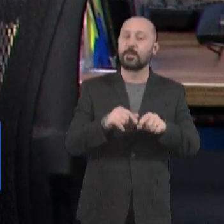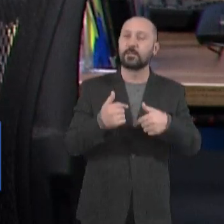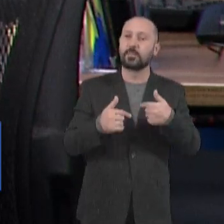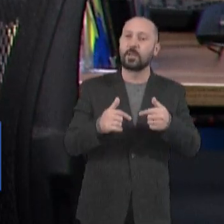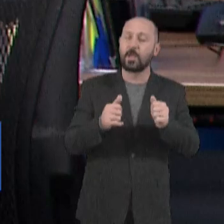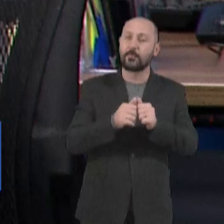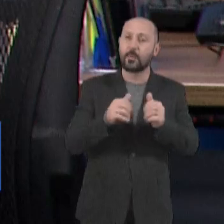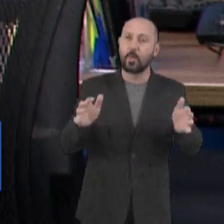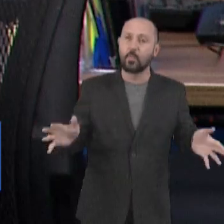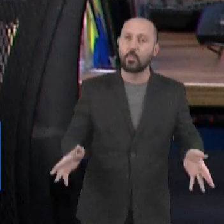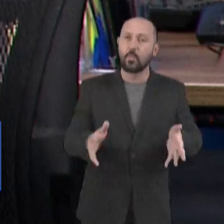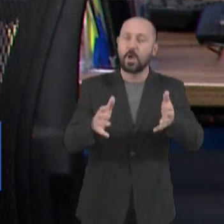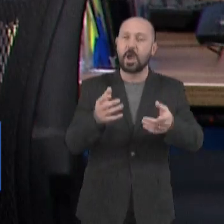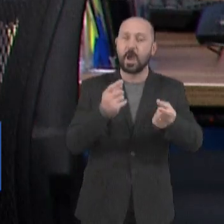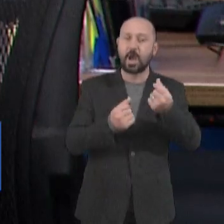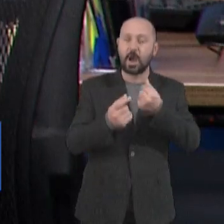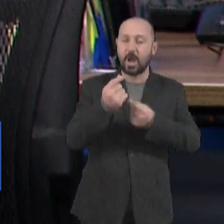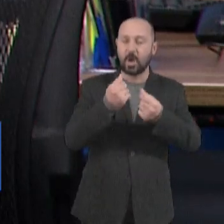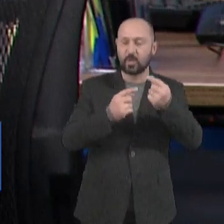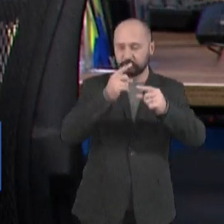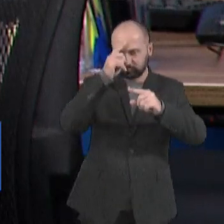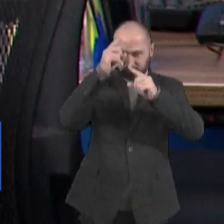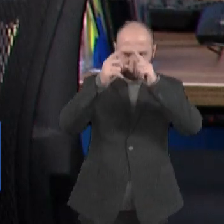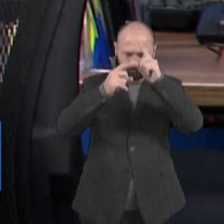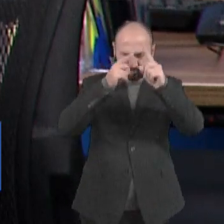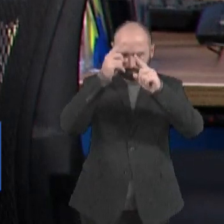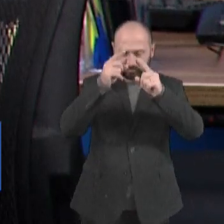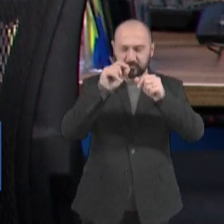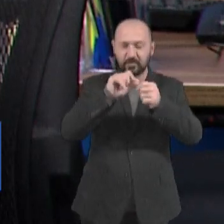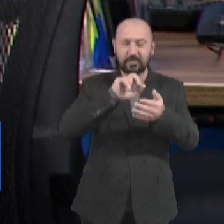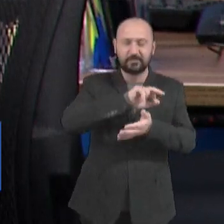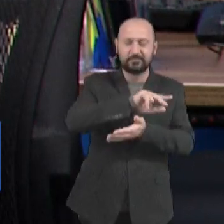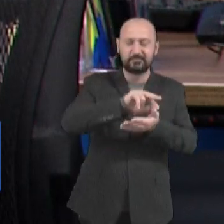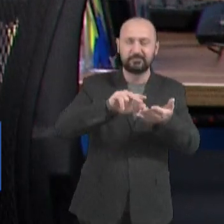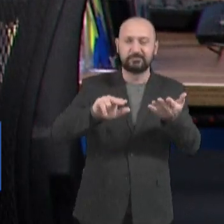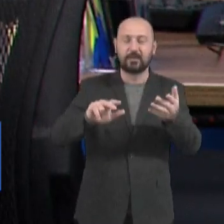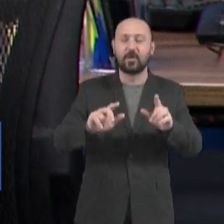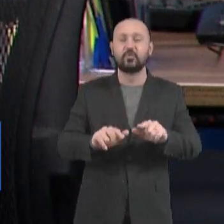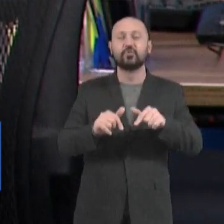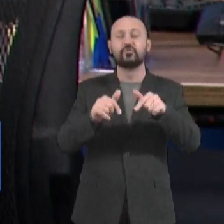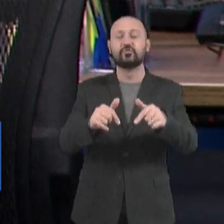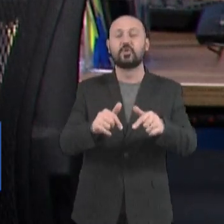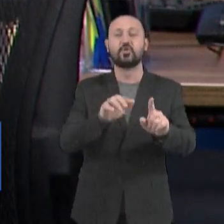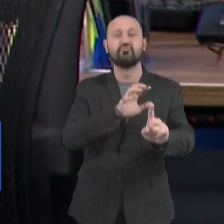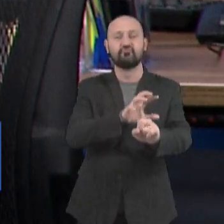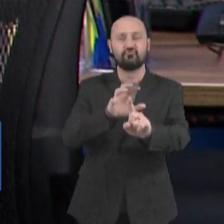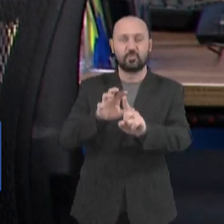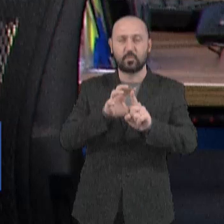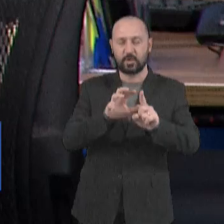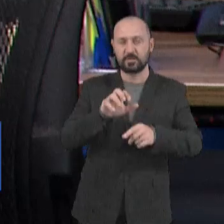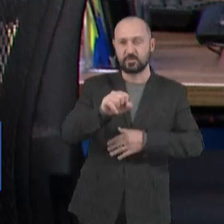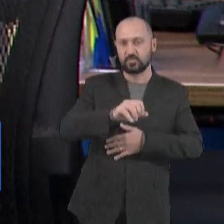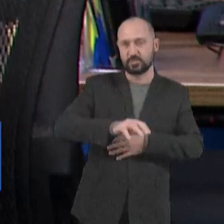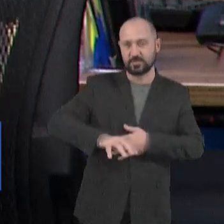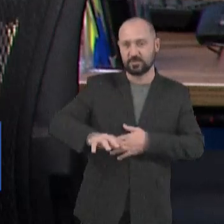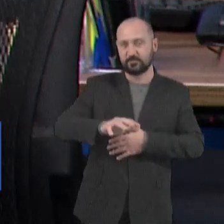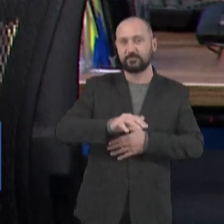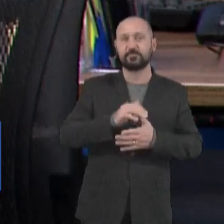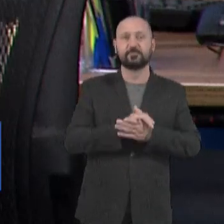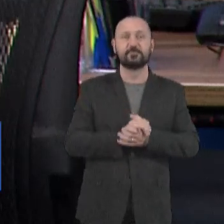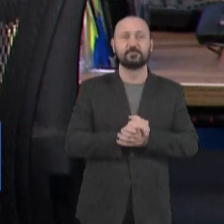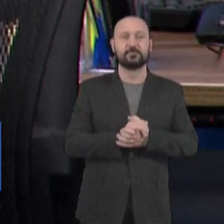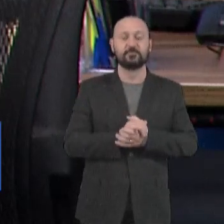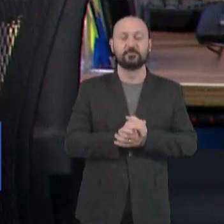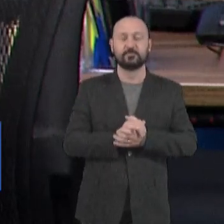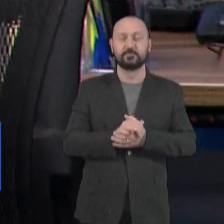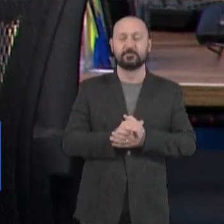atua no fomento à economia criativa, dentre muitas outras ações de impacto social. Pedro